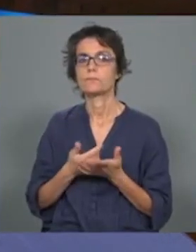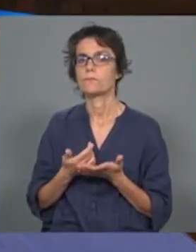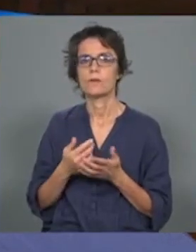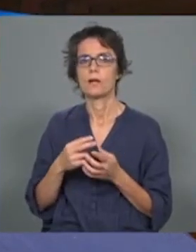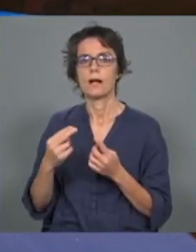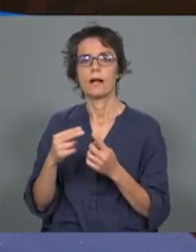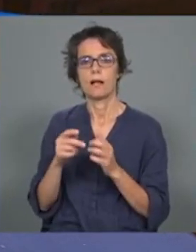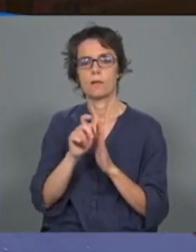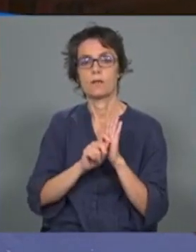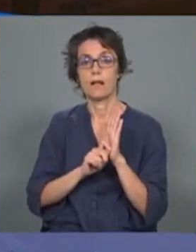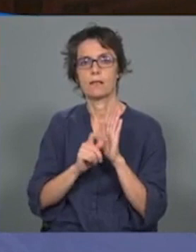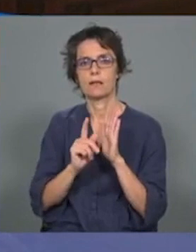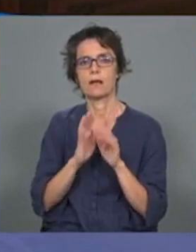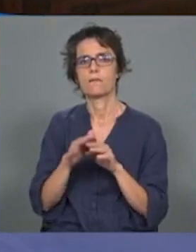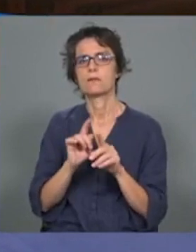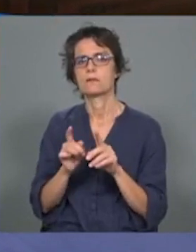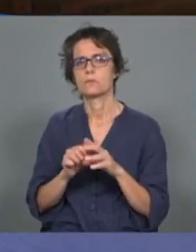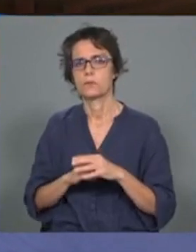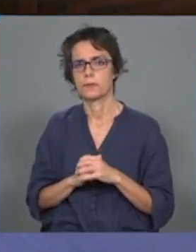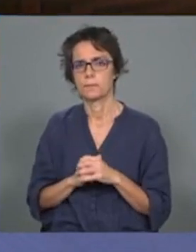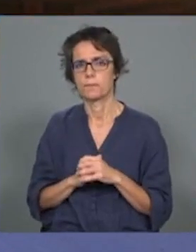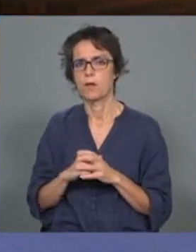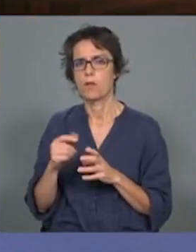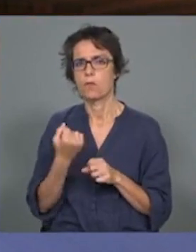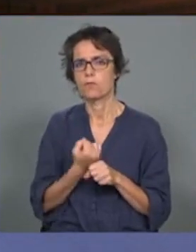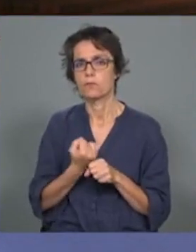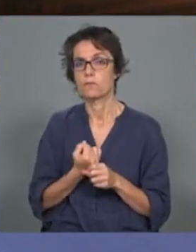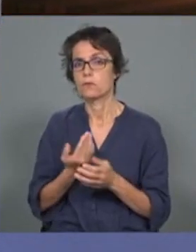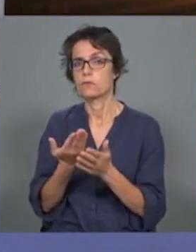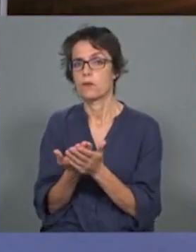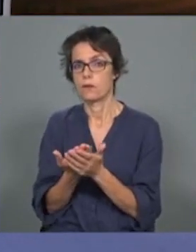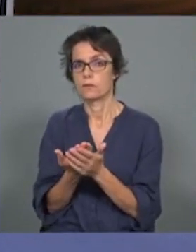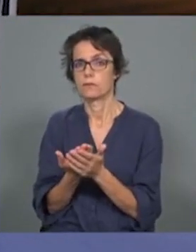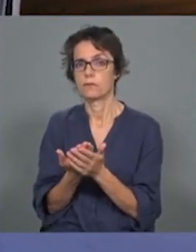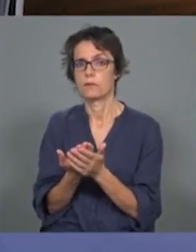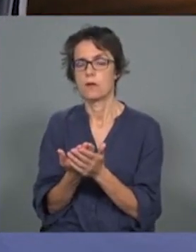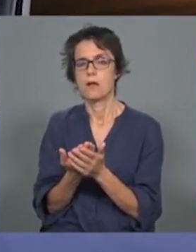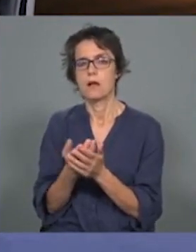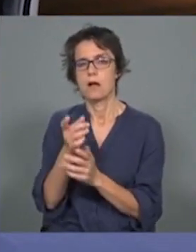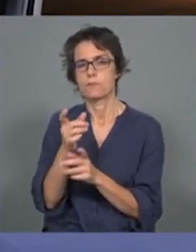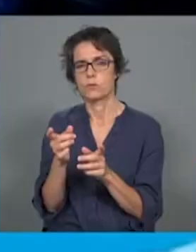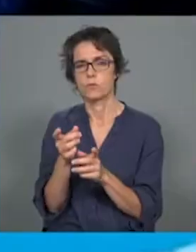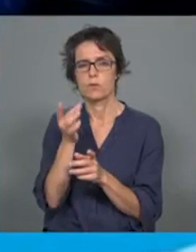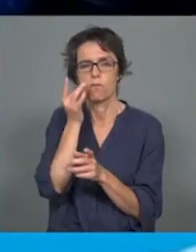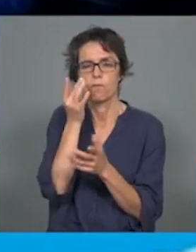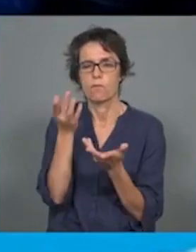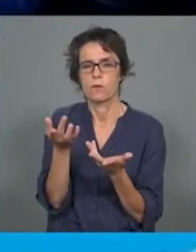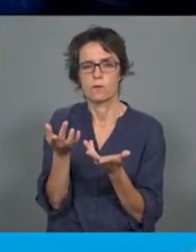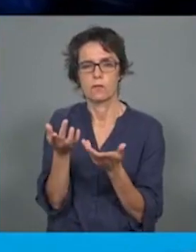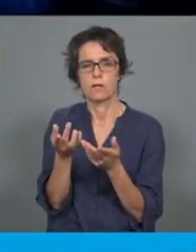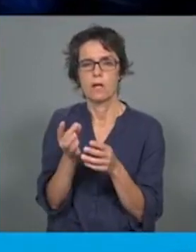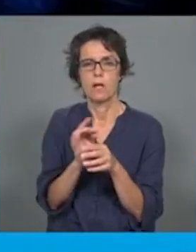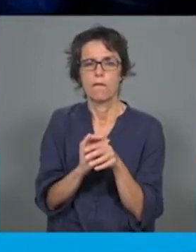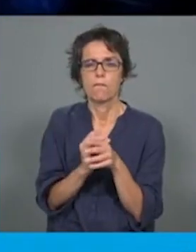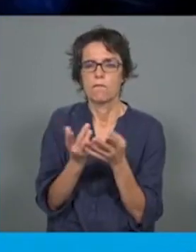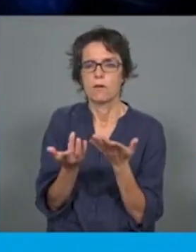olhar ético é, de facto, prestar um serviço também, que se presta um serviço às pessoas vulnerabilizadas, às pessoas